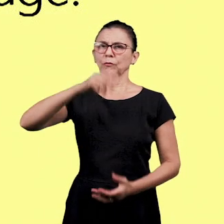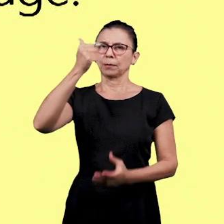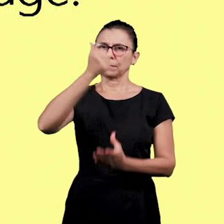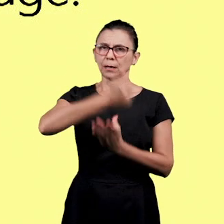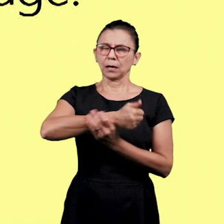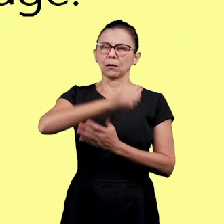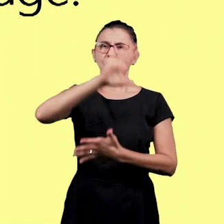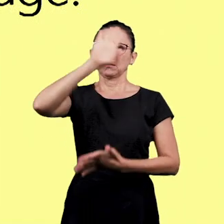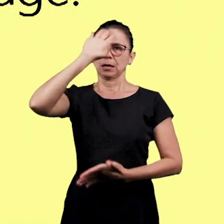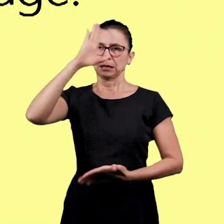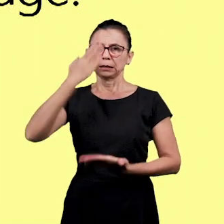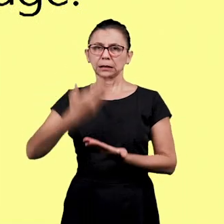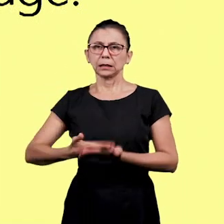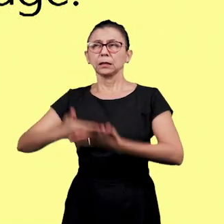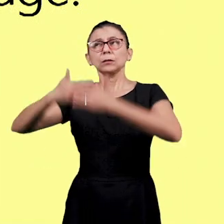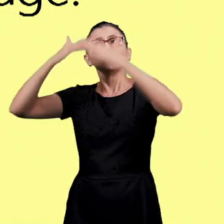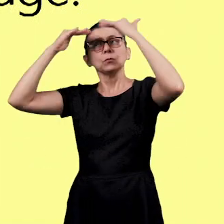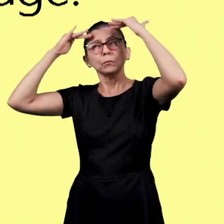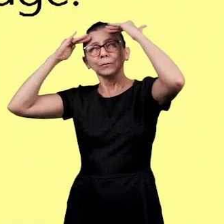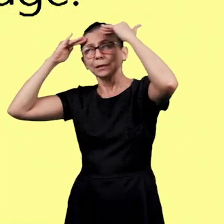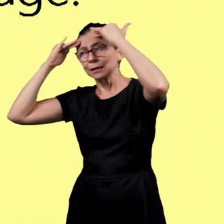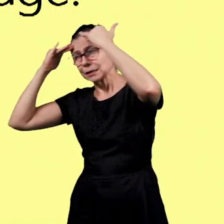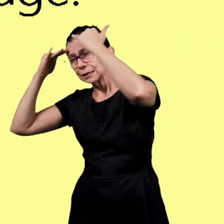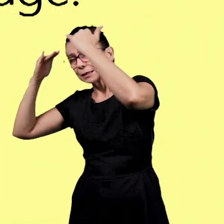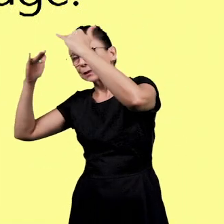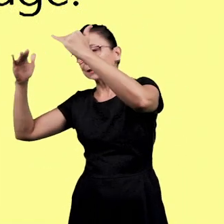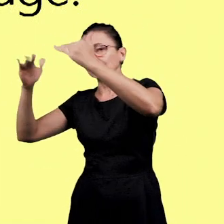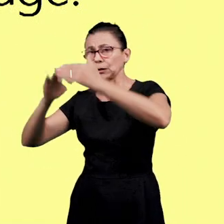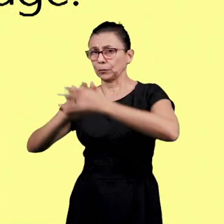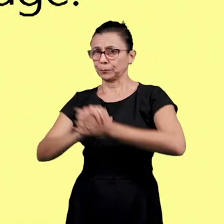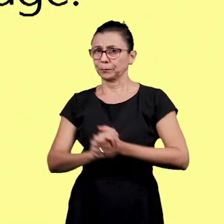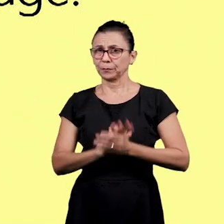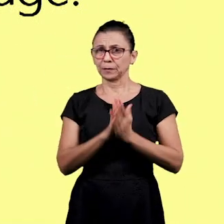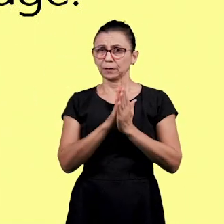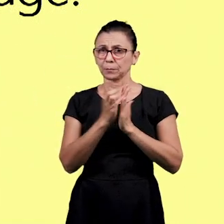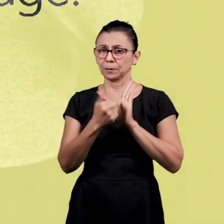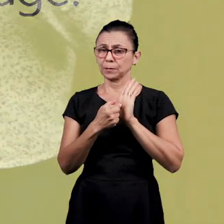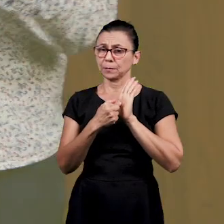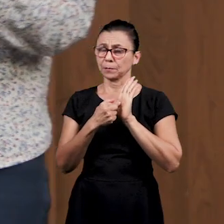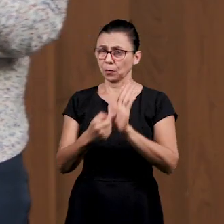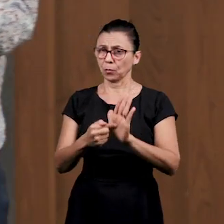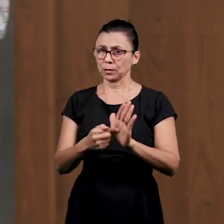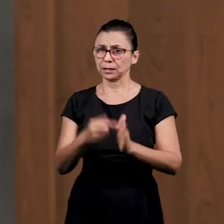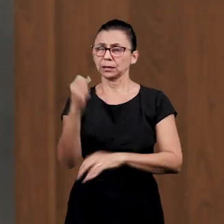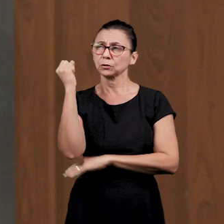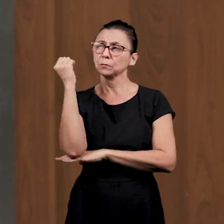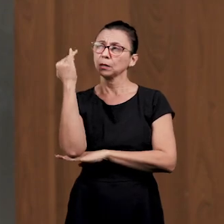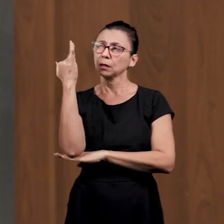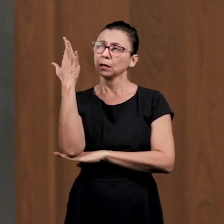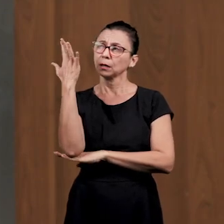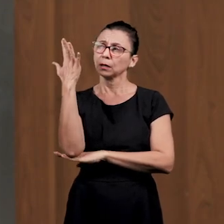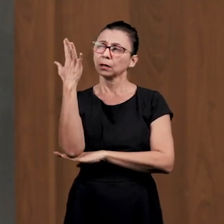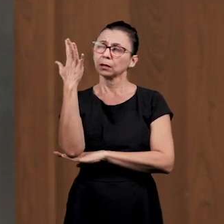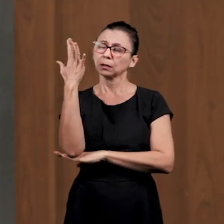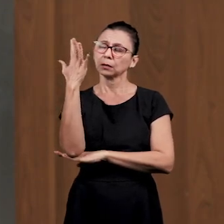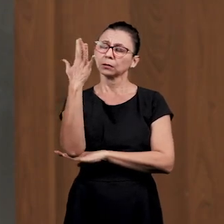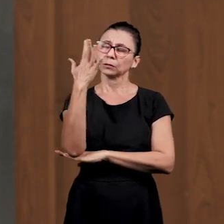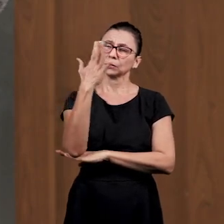e obedeceu. A palavra nos diz que Abraão levantou de madrugada, preparou a